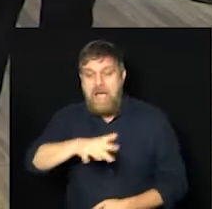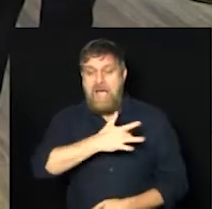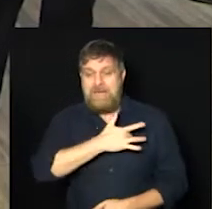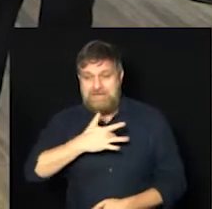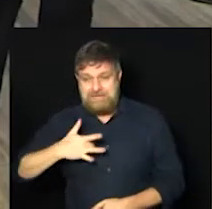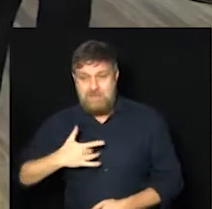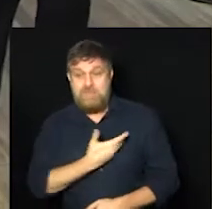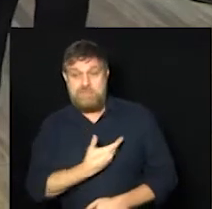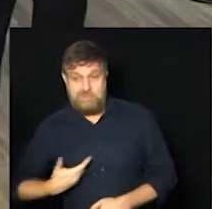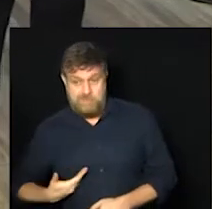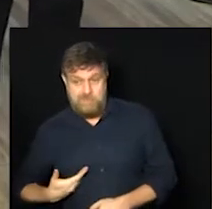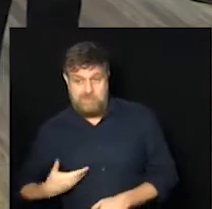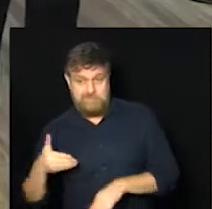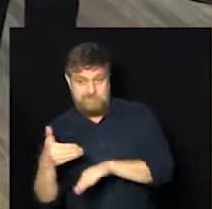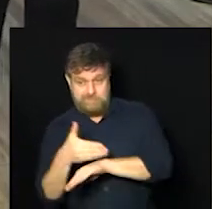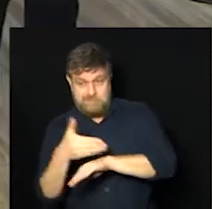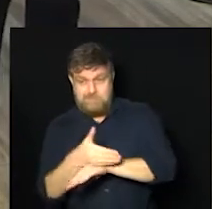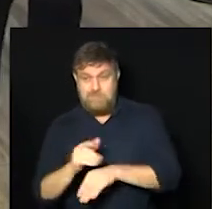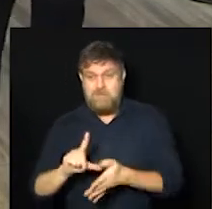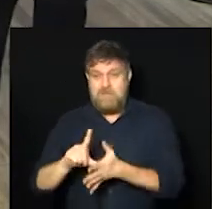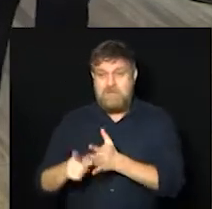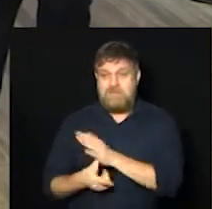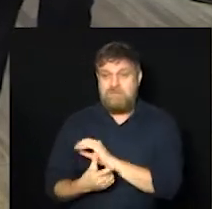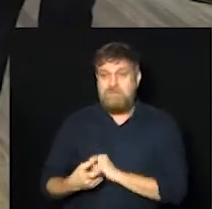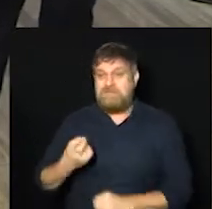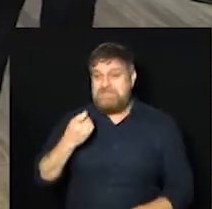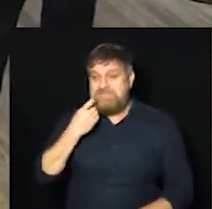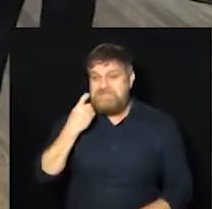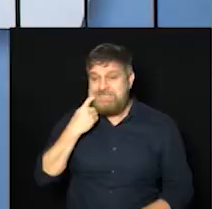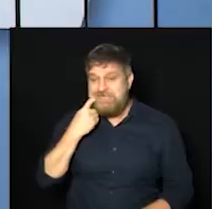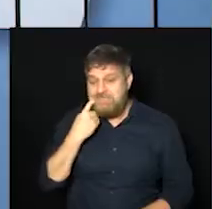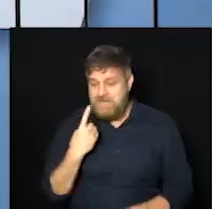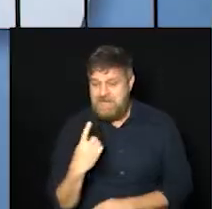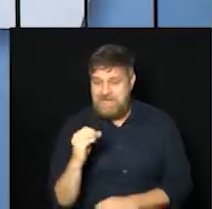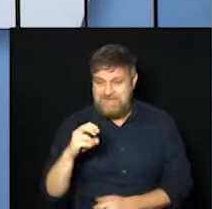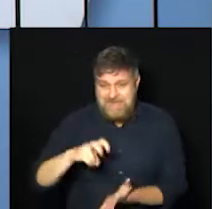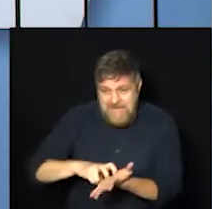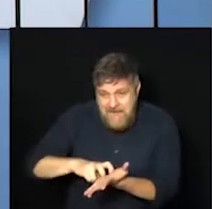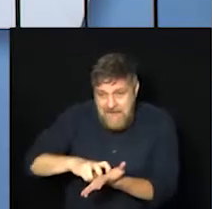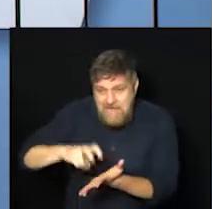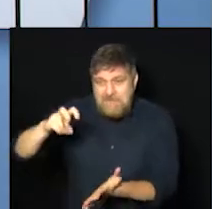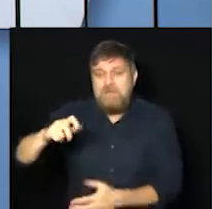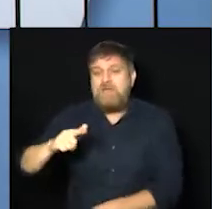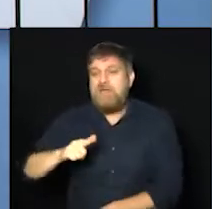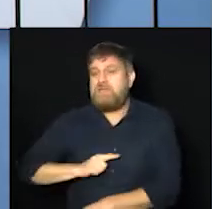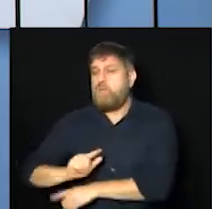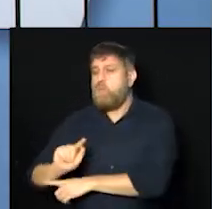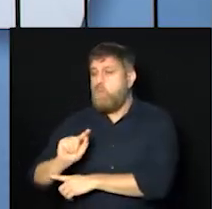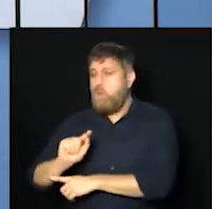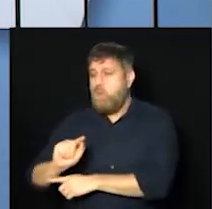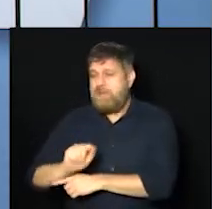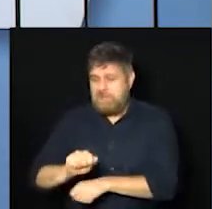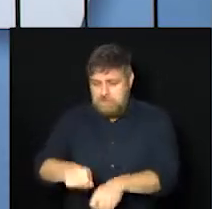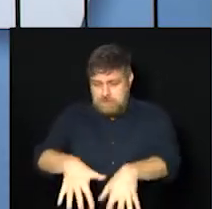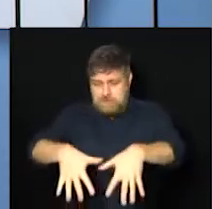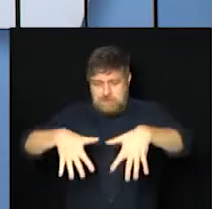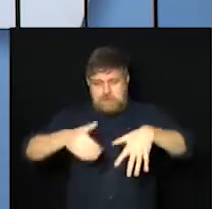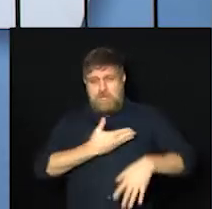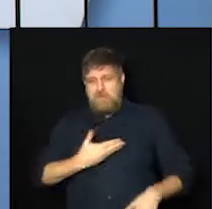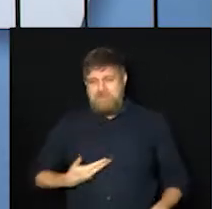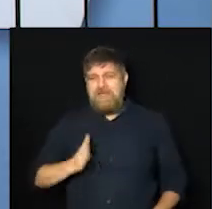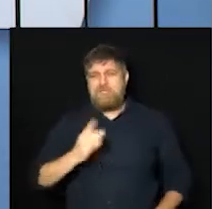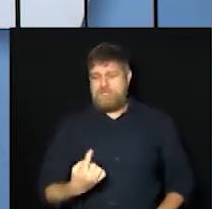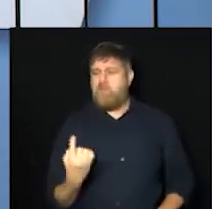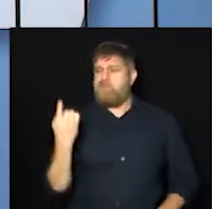na sexta-feira, a partir das 10 da manhã, nós temos uma audiência pública que deve ser bastante debatida. Esse projeto já